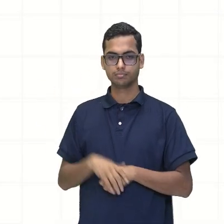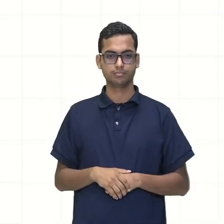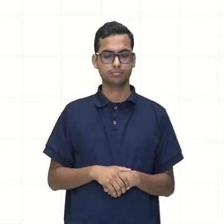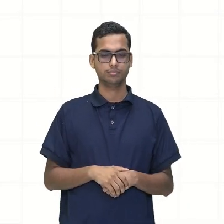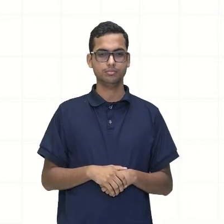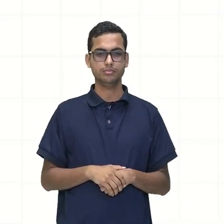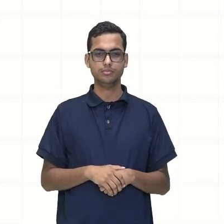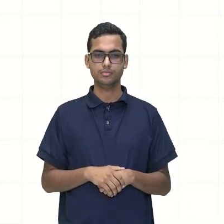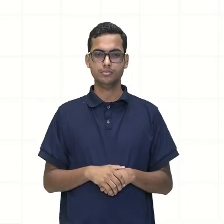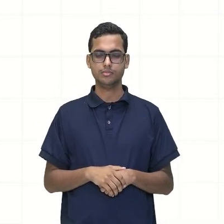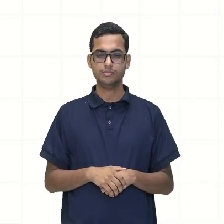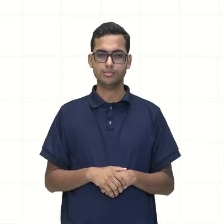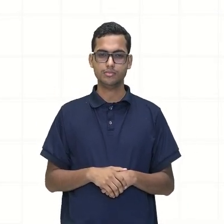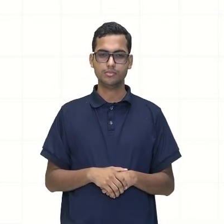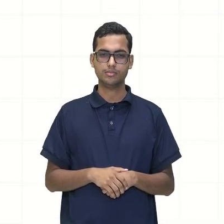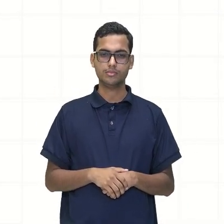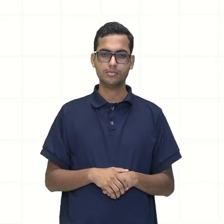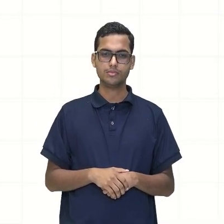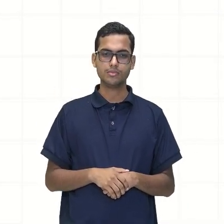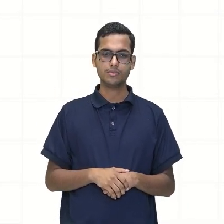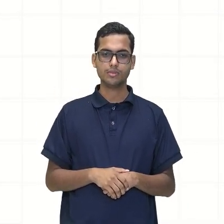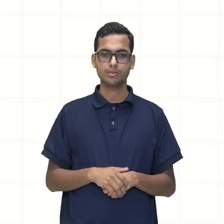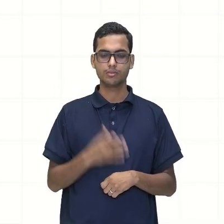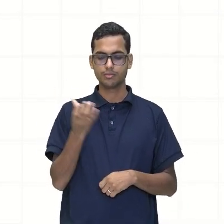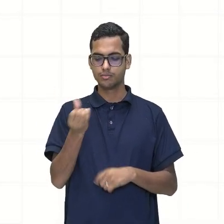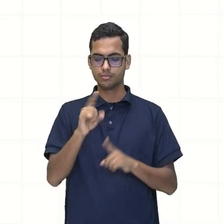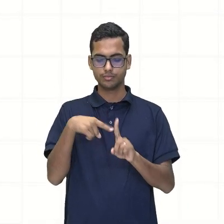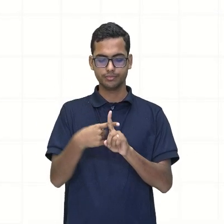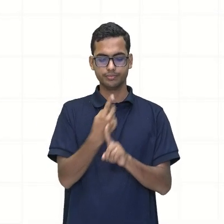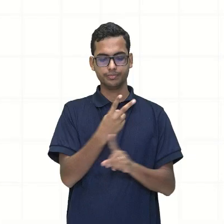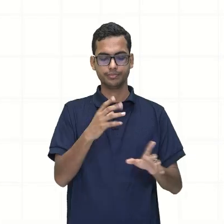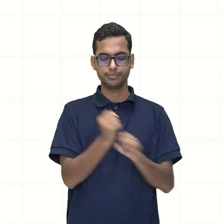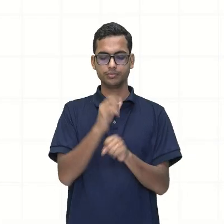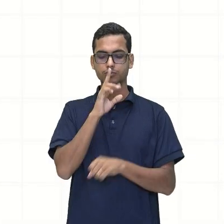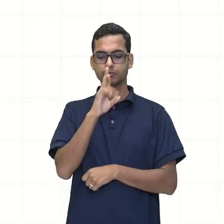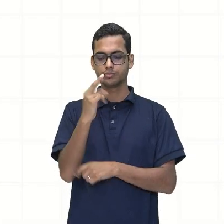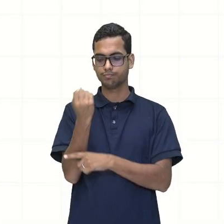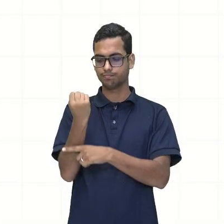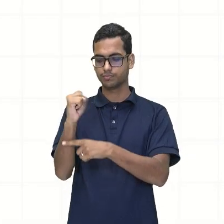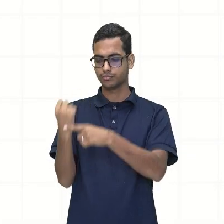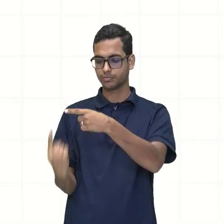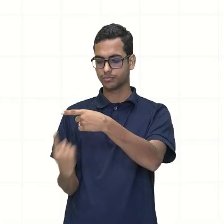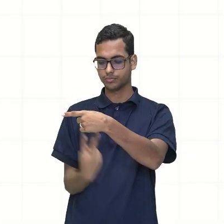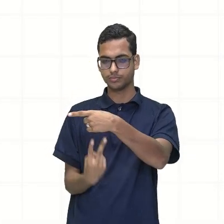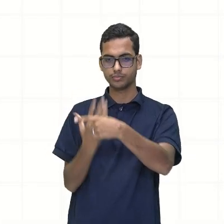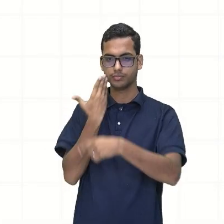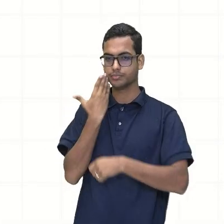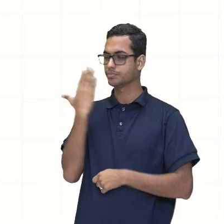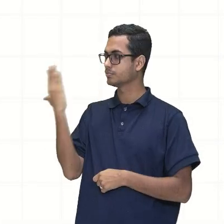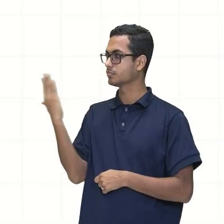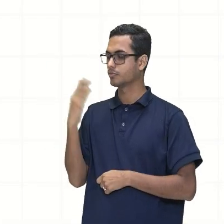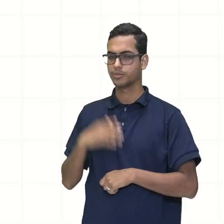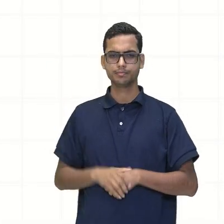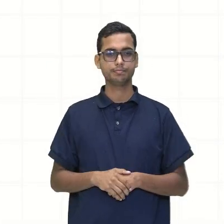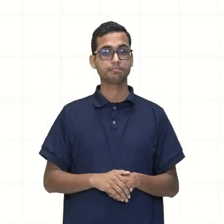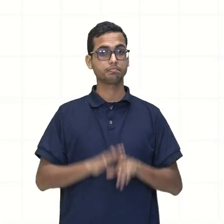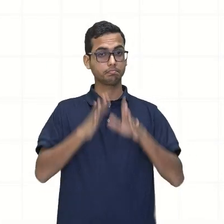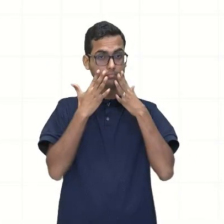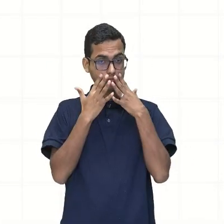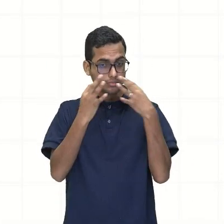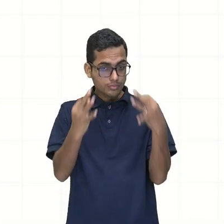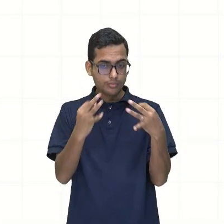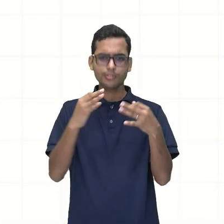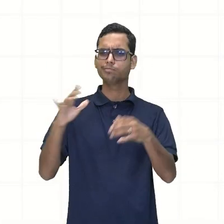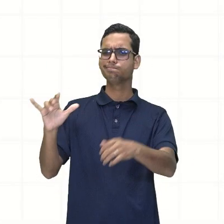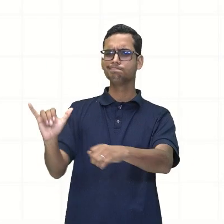olha só, 6 mais 2, 8, sobre 12. Ah, mas tem um detalhe, né? No método